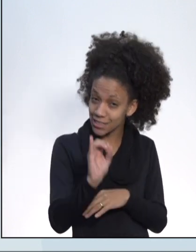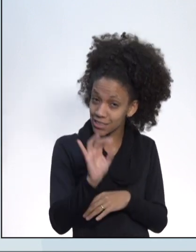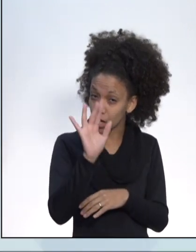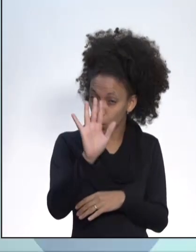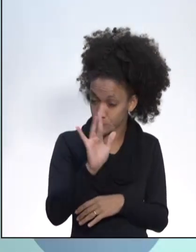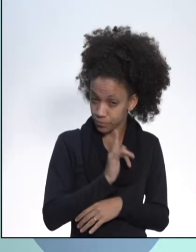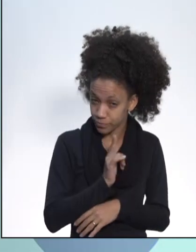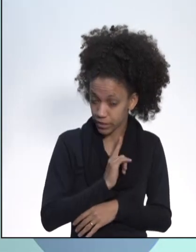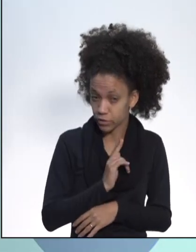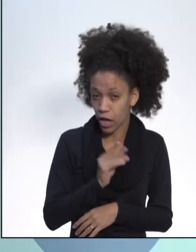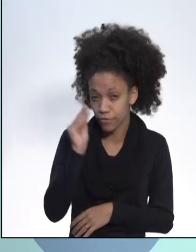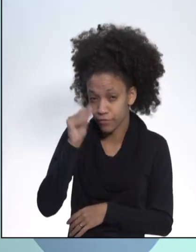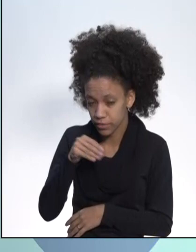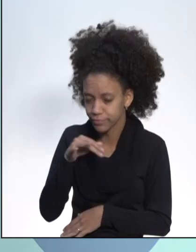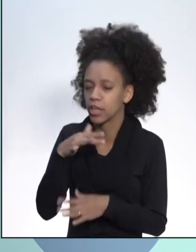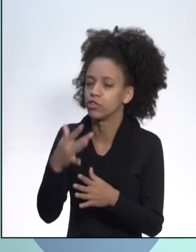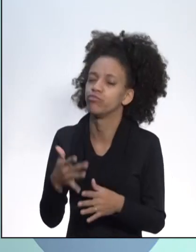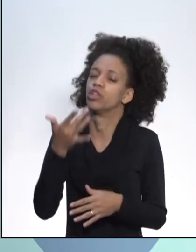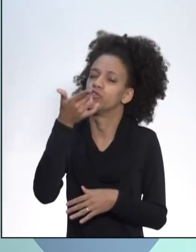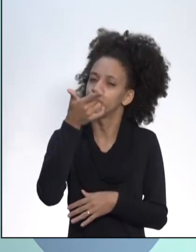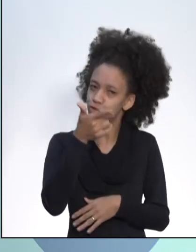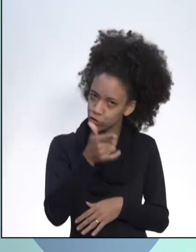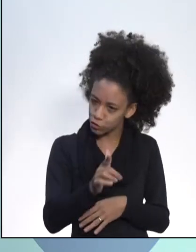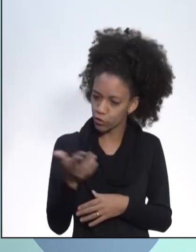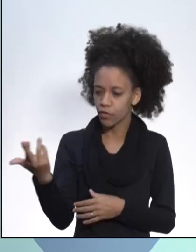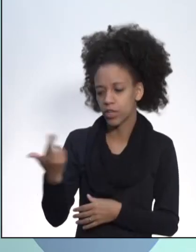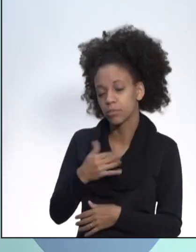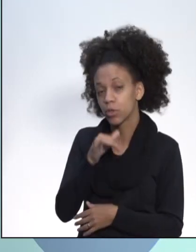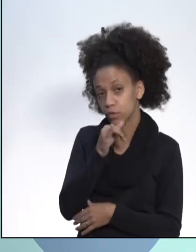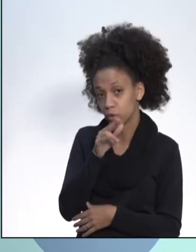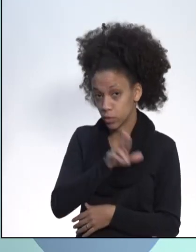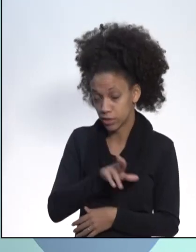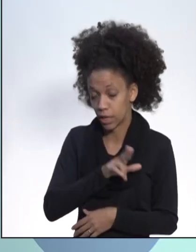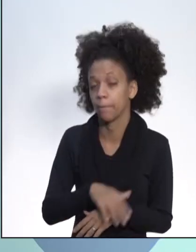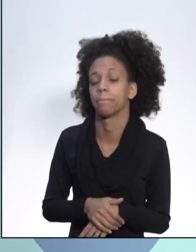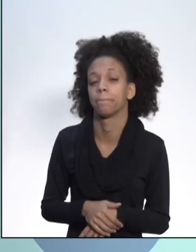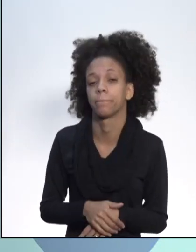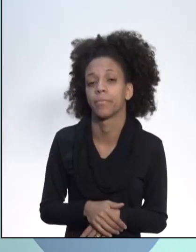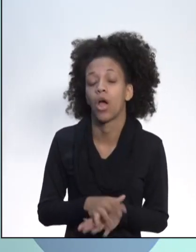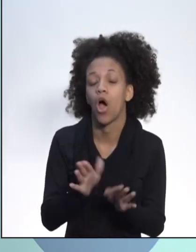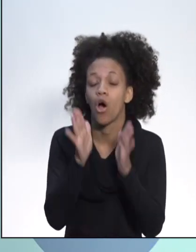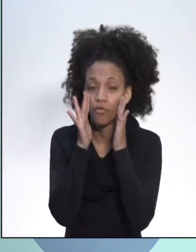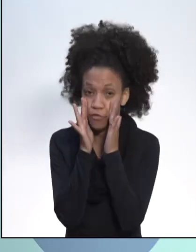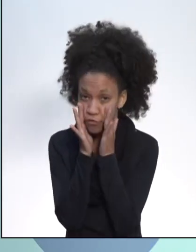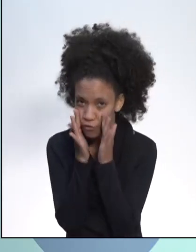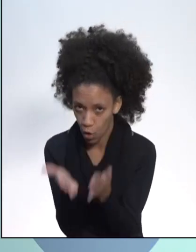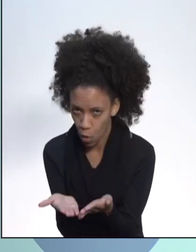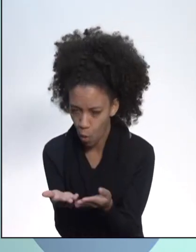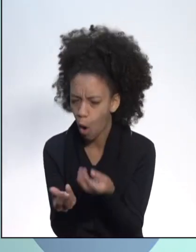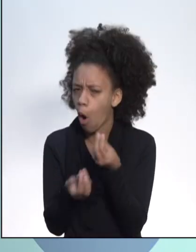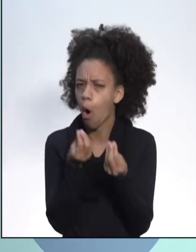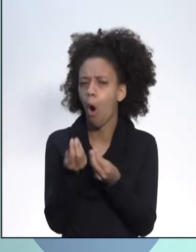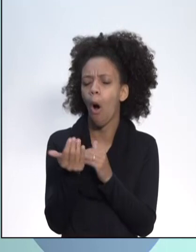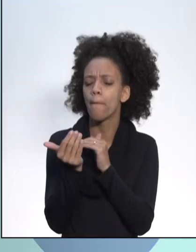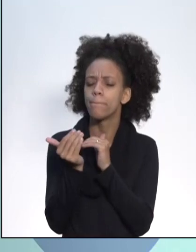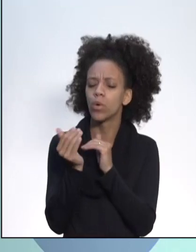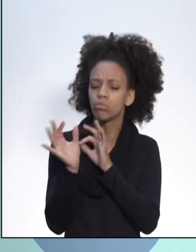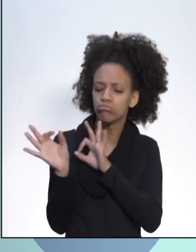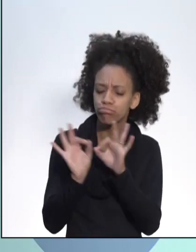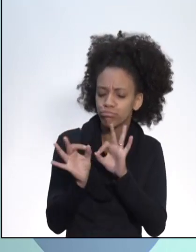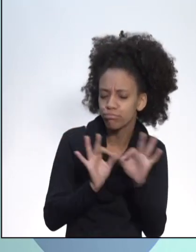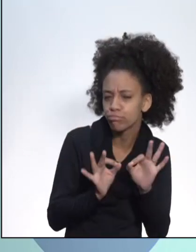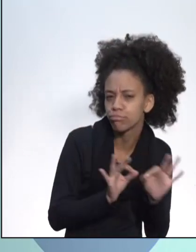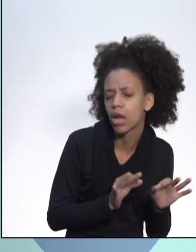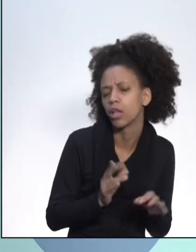como fragilidade, vou de novo pegar a resposta de vocês, o foco, como que eu desenvolvo um plano pessoal